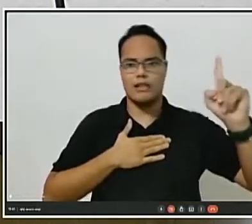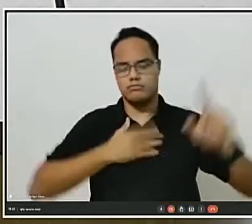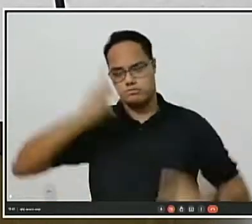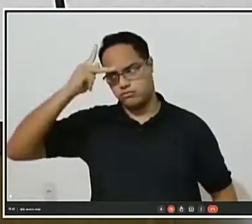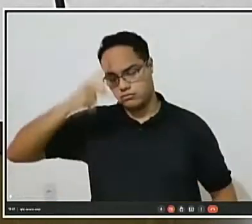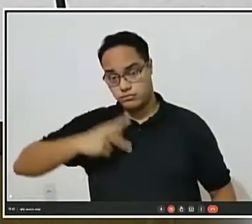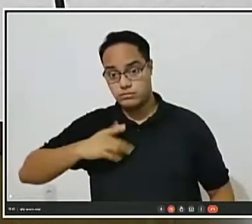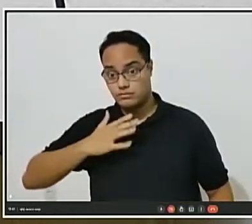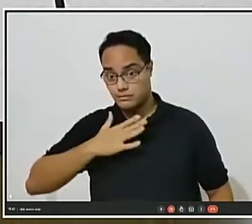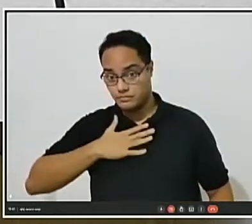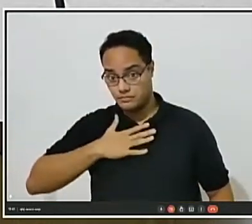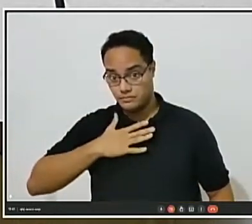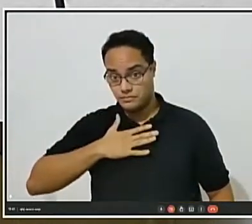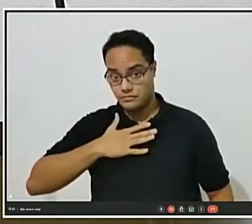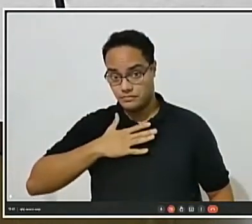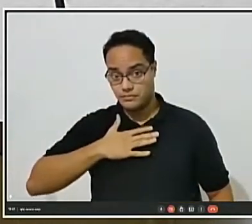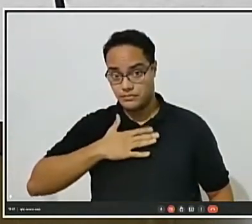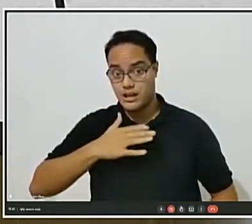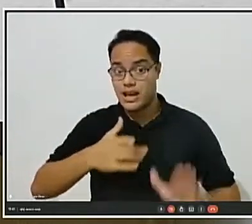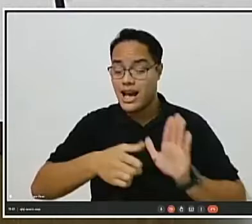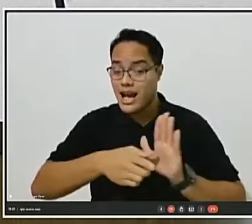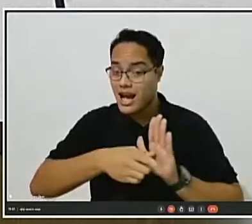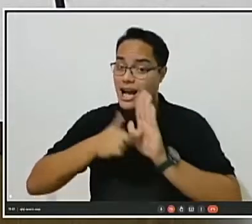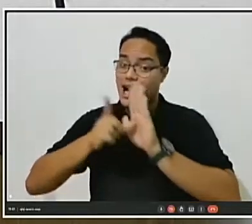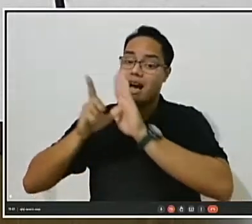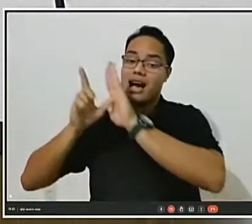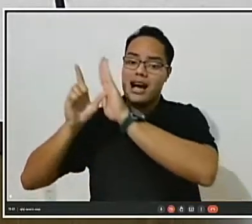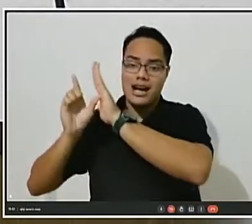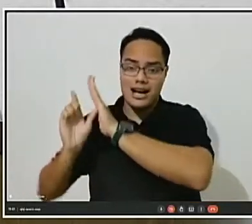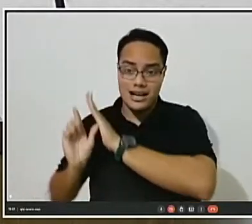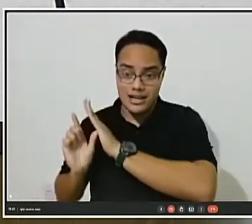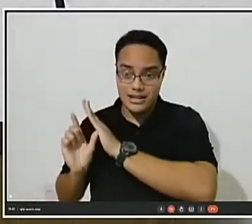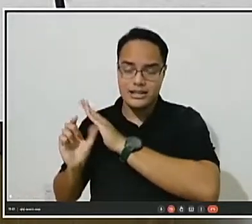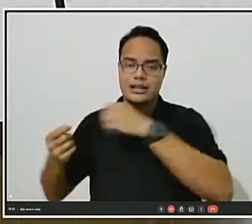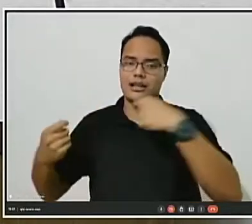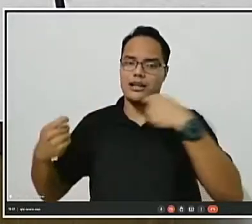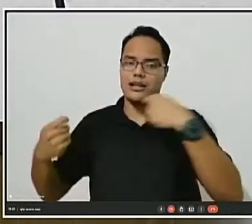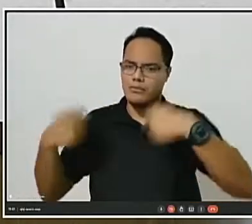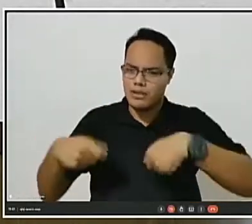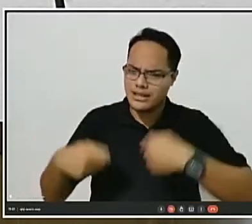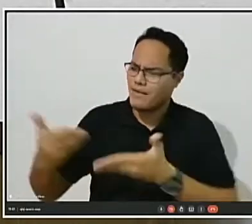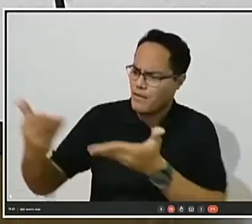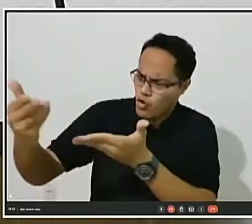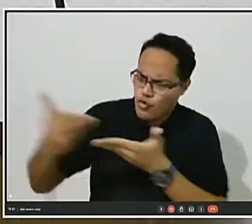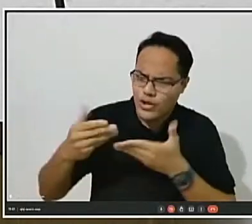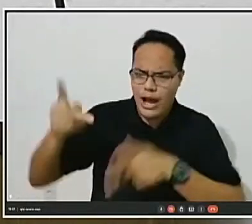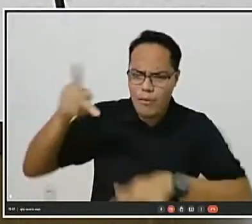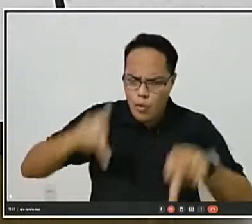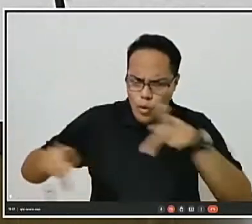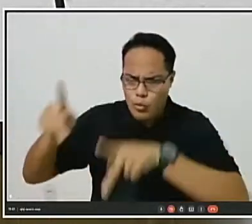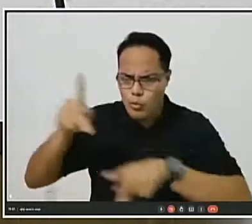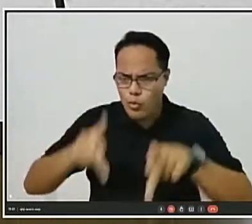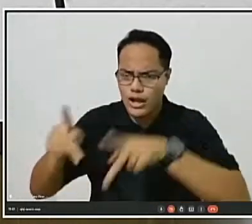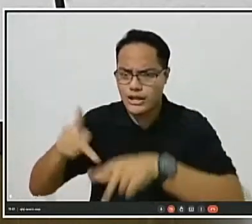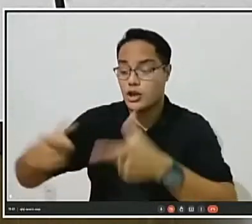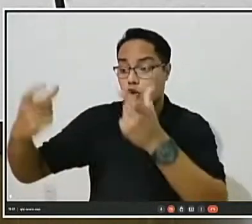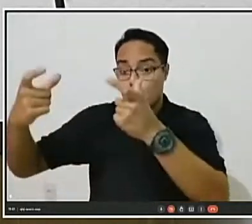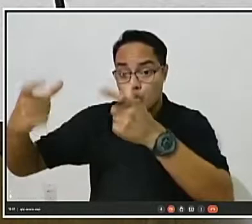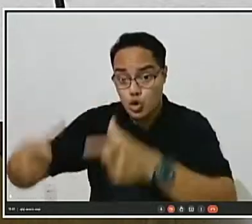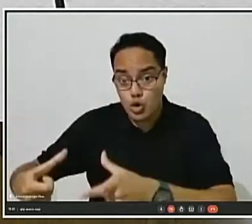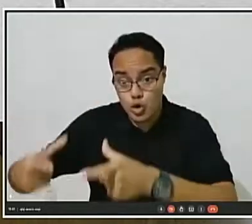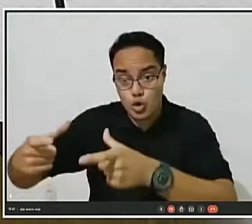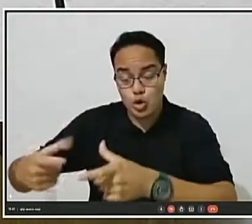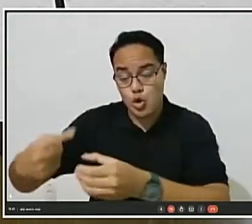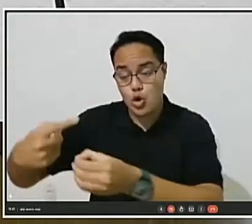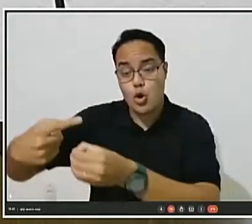Antes de sair esse projeto, deveria ter se convidado todos os moradores do Rio Vermelho e de ter